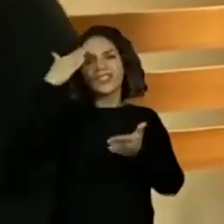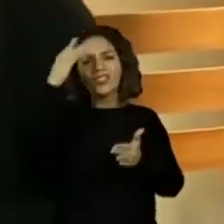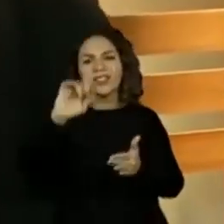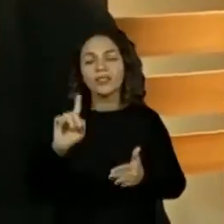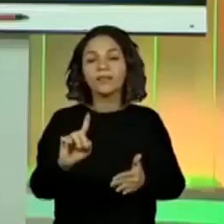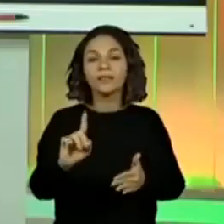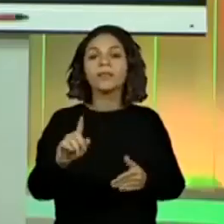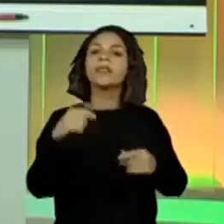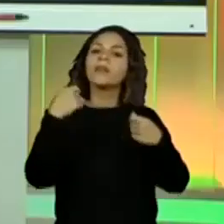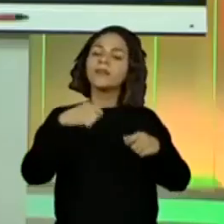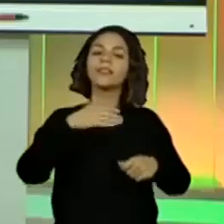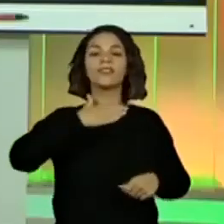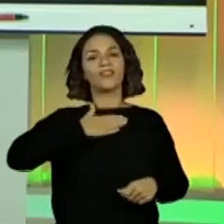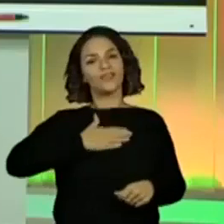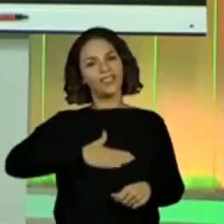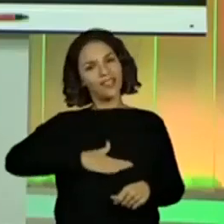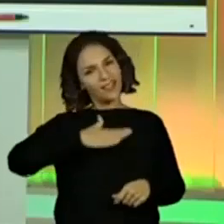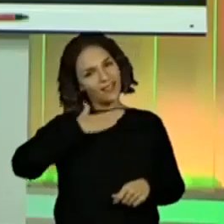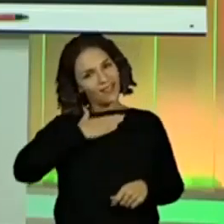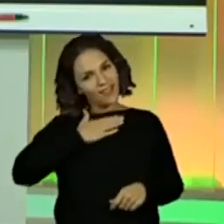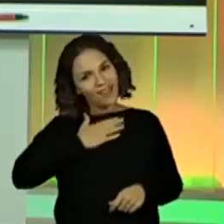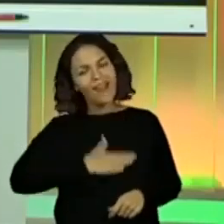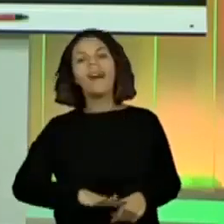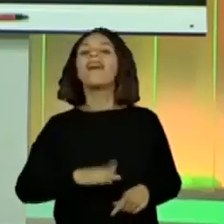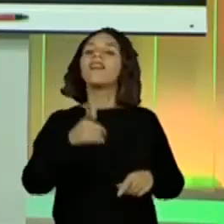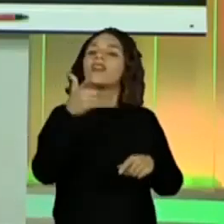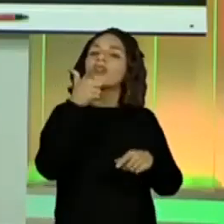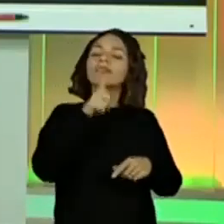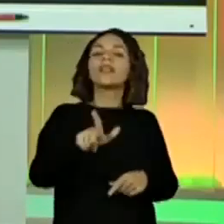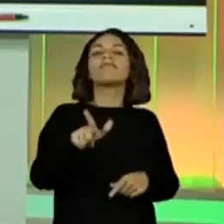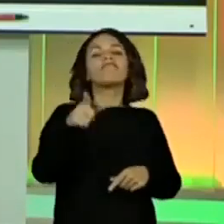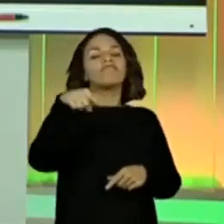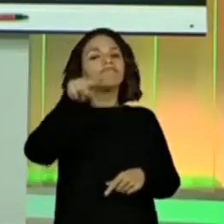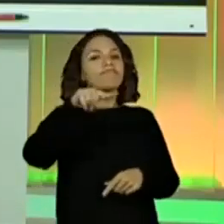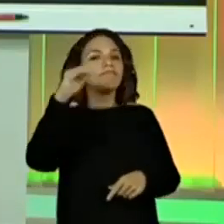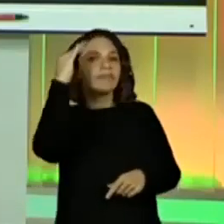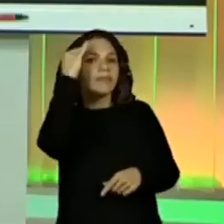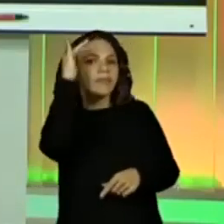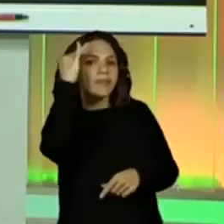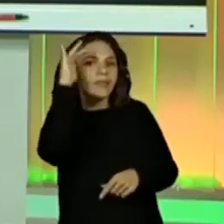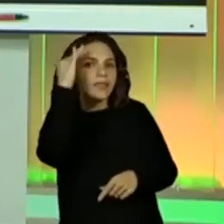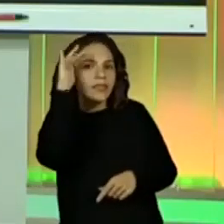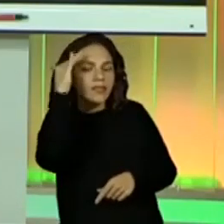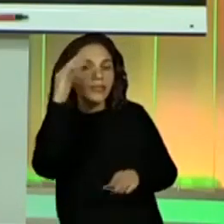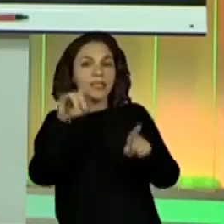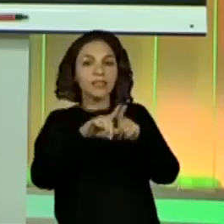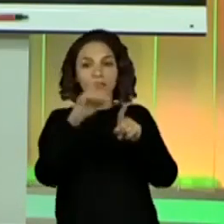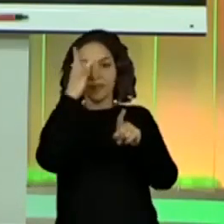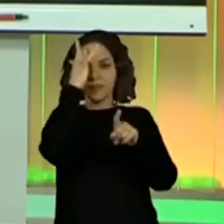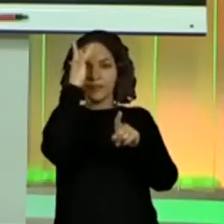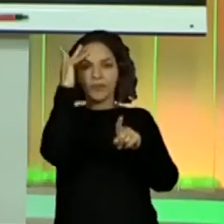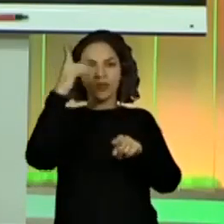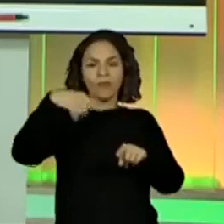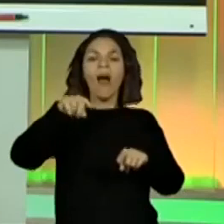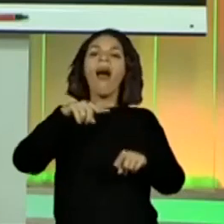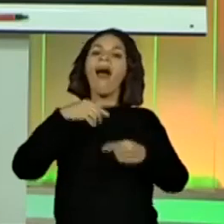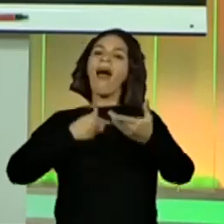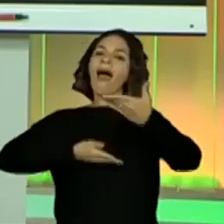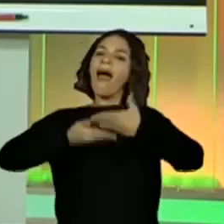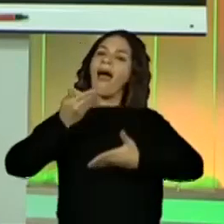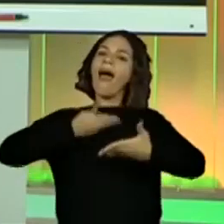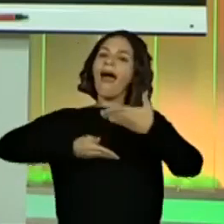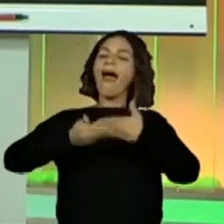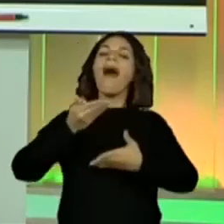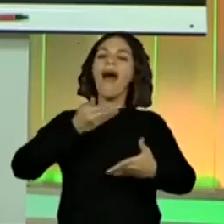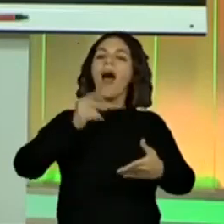preciso falar pausadamente para que você entenda, para que todo mundo que está aqui consiga entender o que eu estou